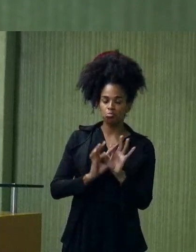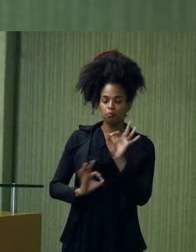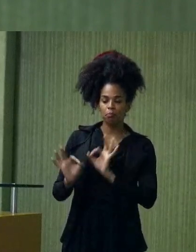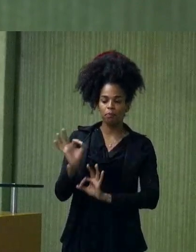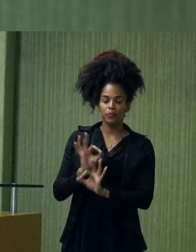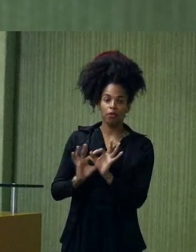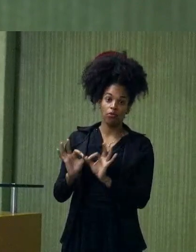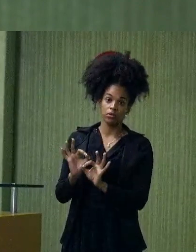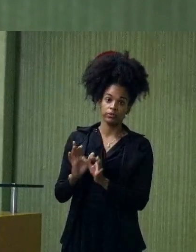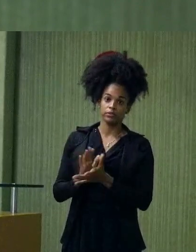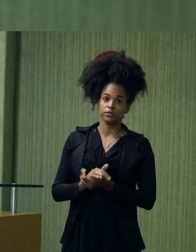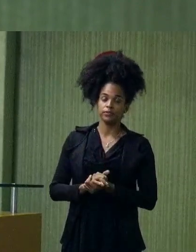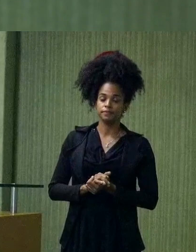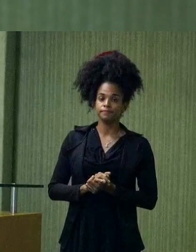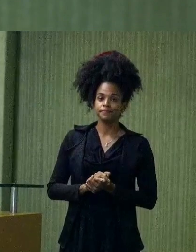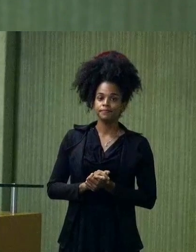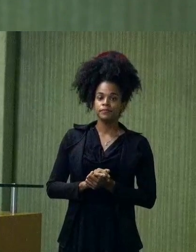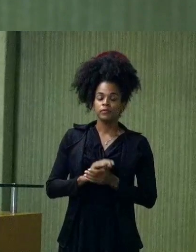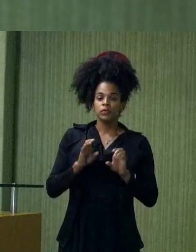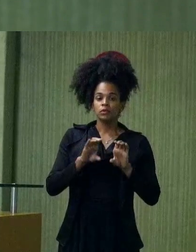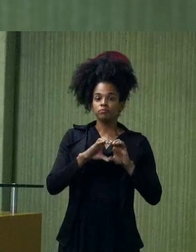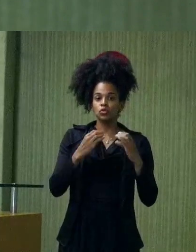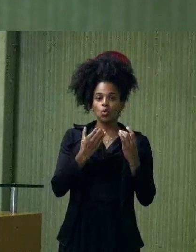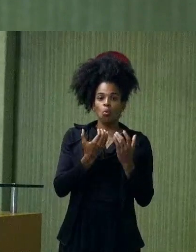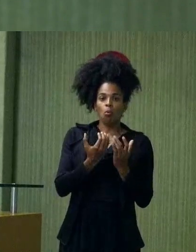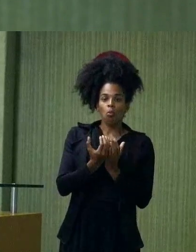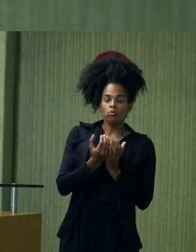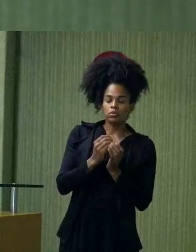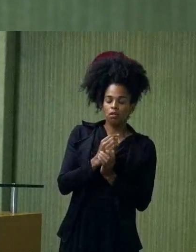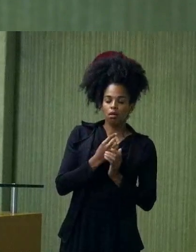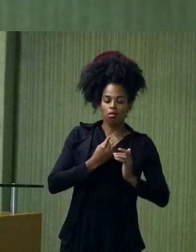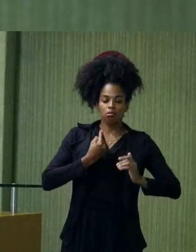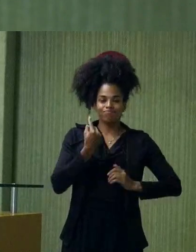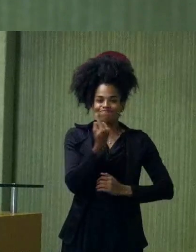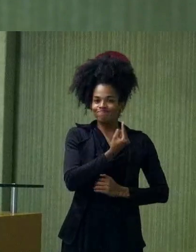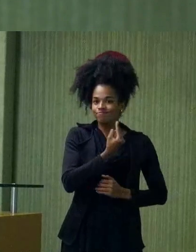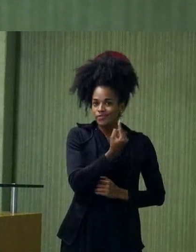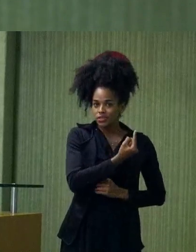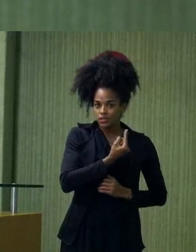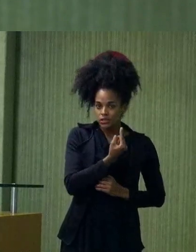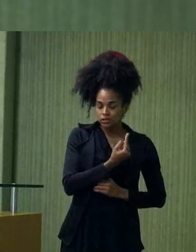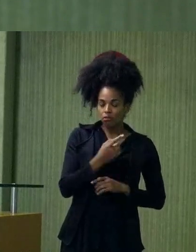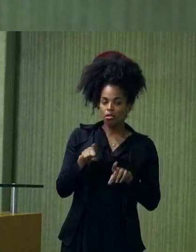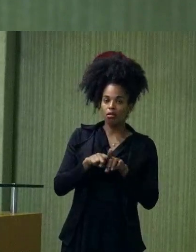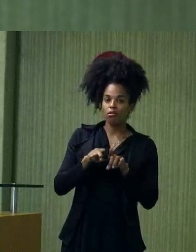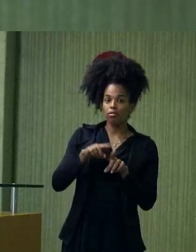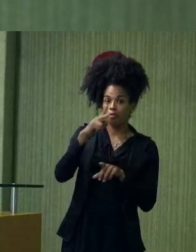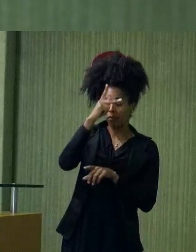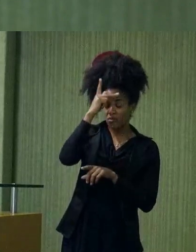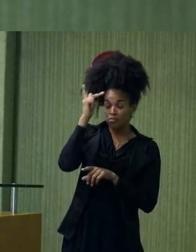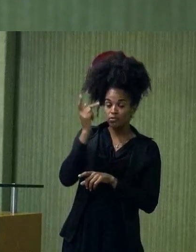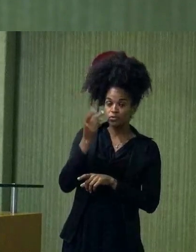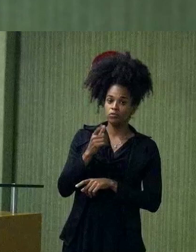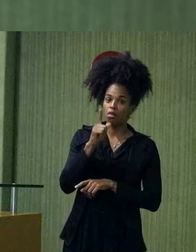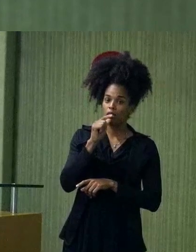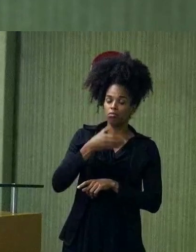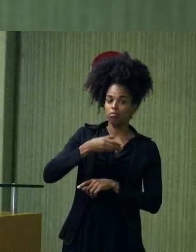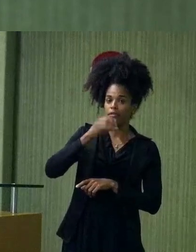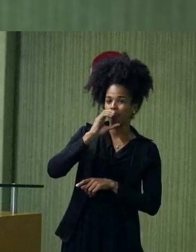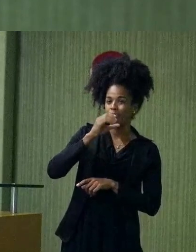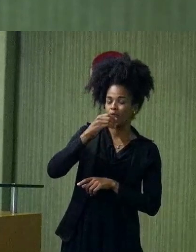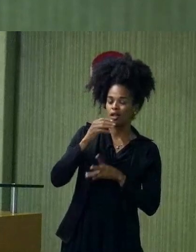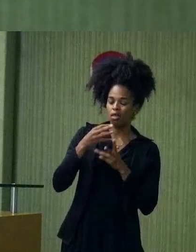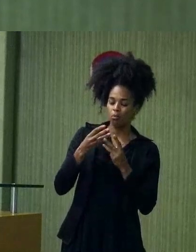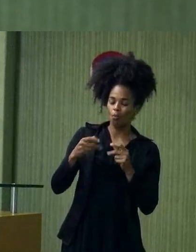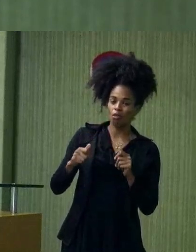de educação as comunidades isoladas e pessoas consumindo água de lama isso aconteceu ano passado porque